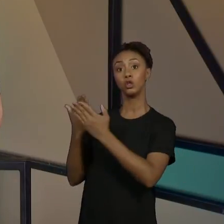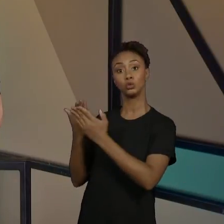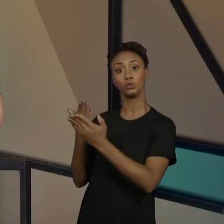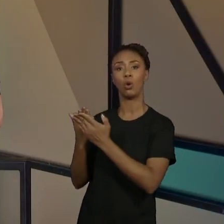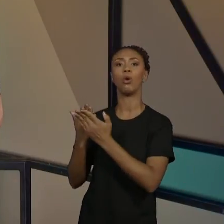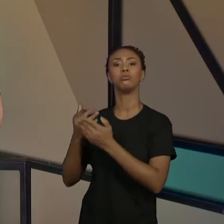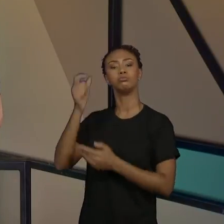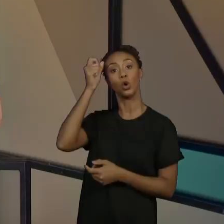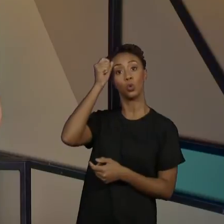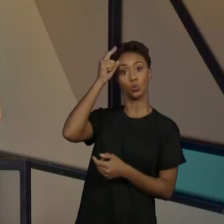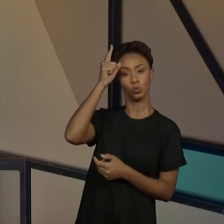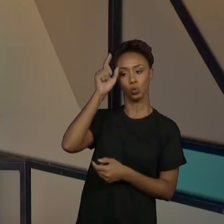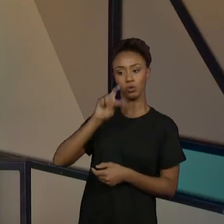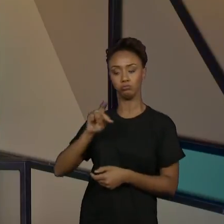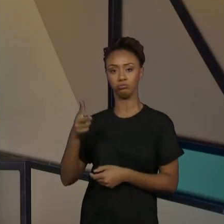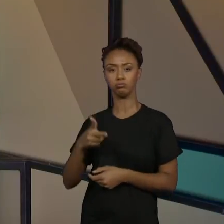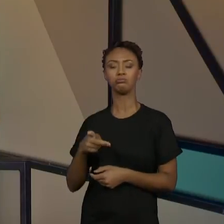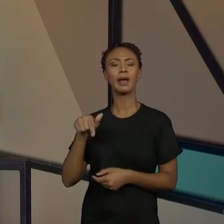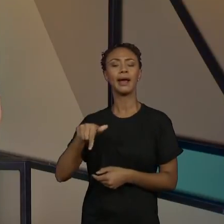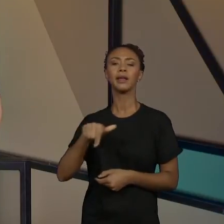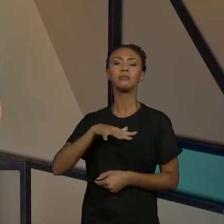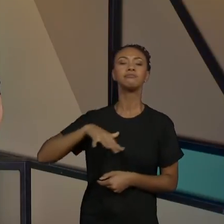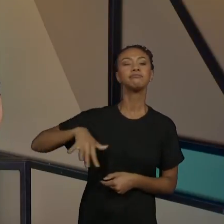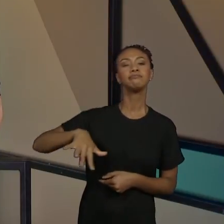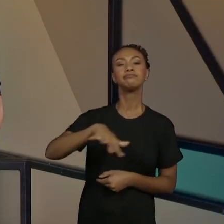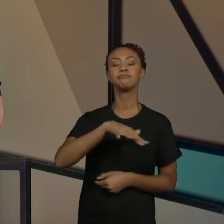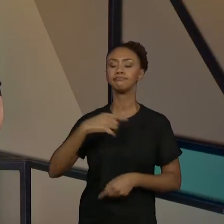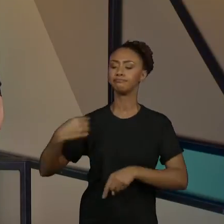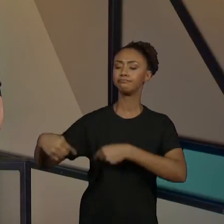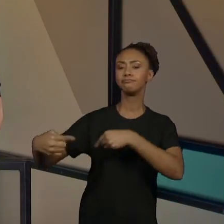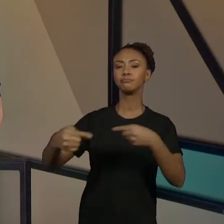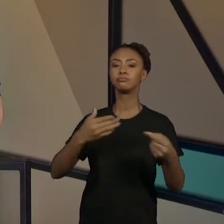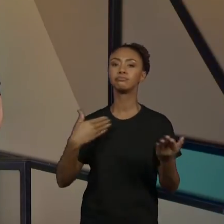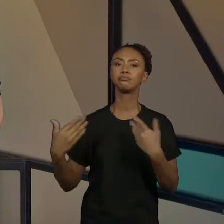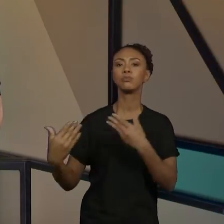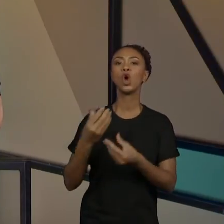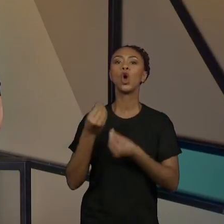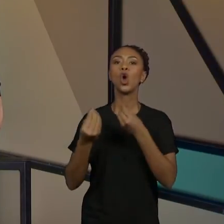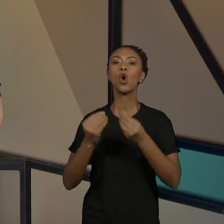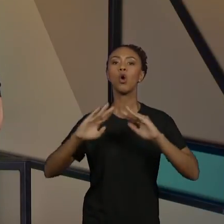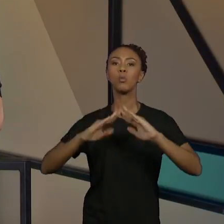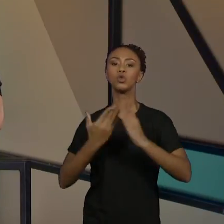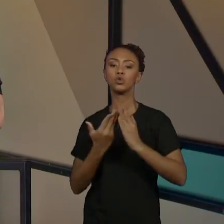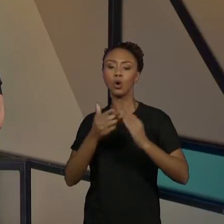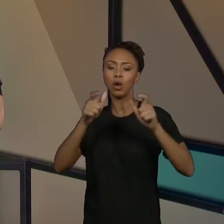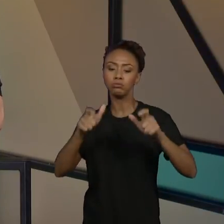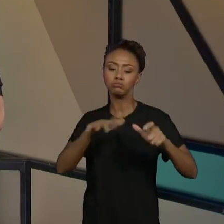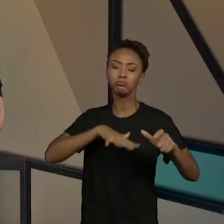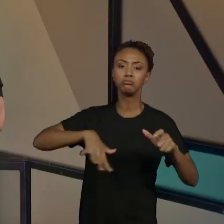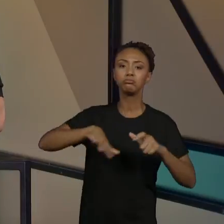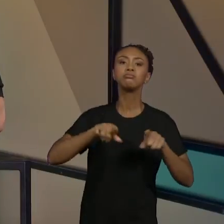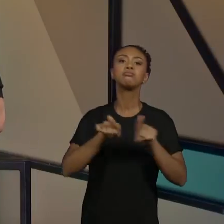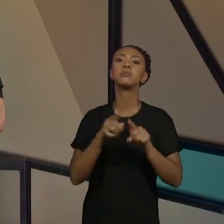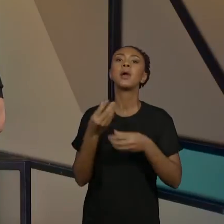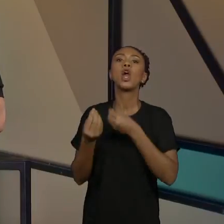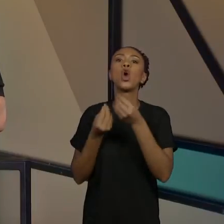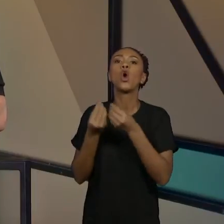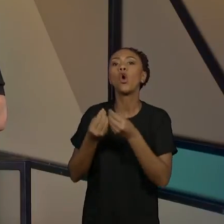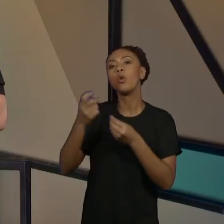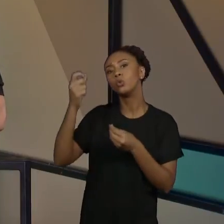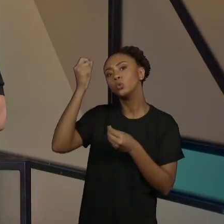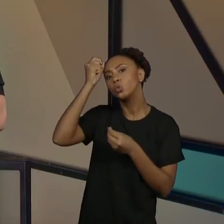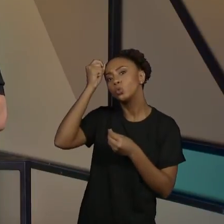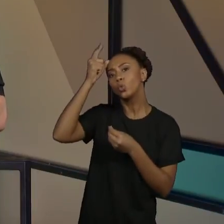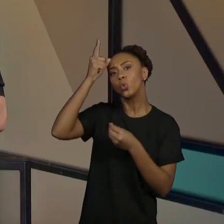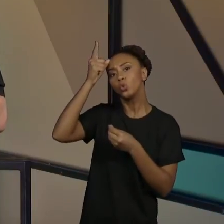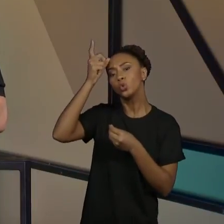gente discuta um pouco o ambiente escolar e as formas que a cultura adquire socialmente e também na instituição escolar.